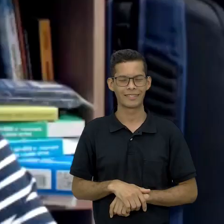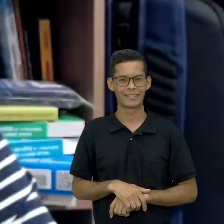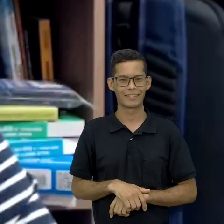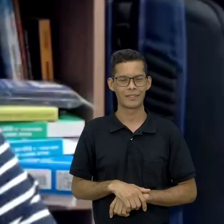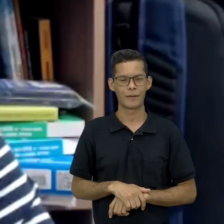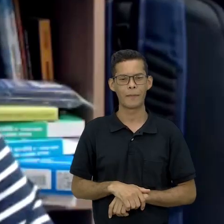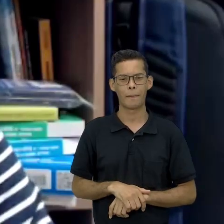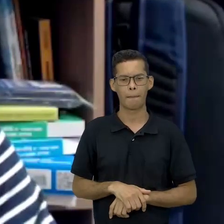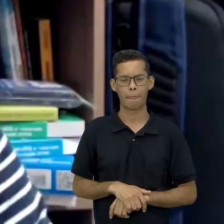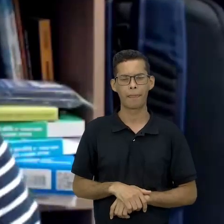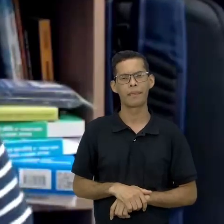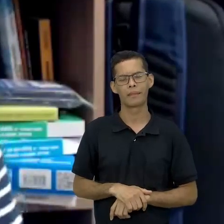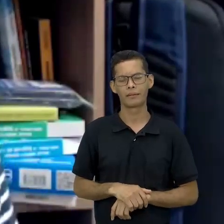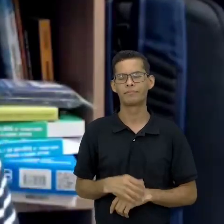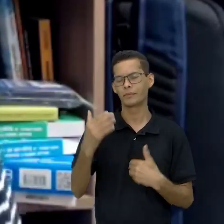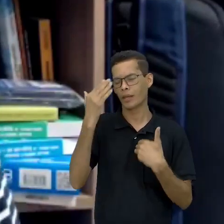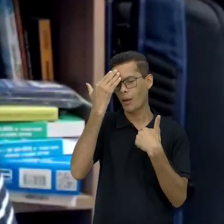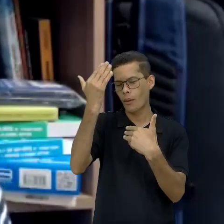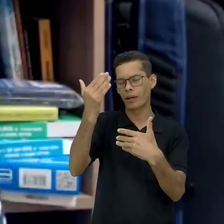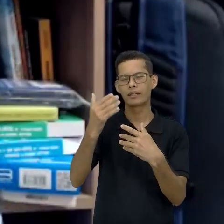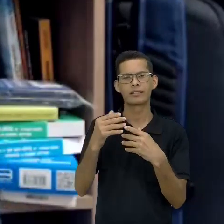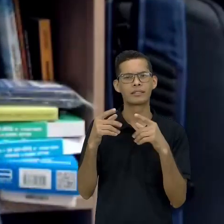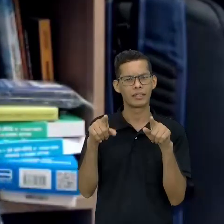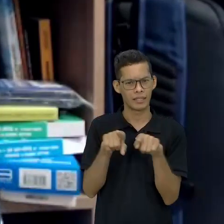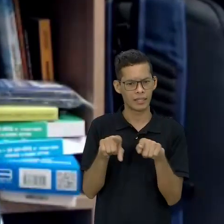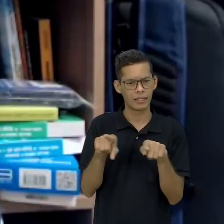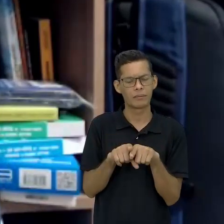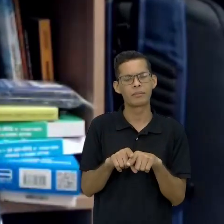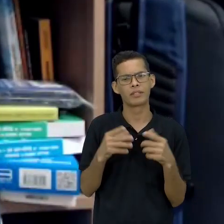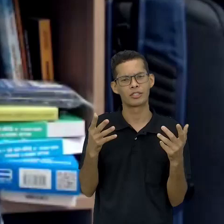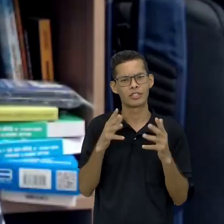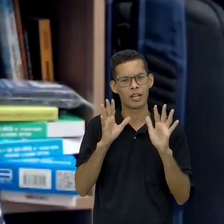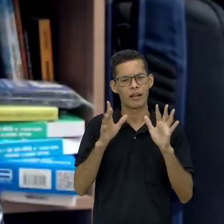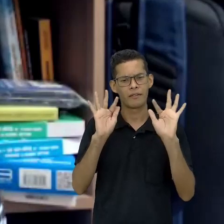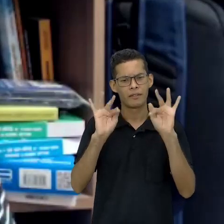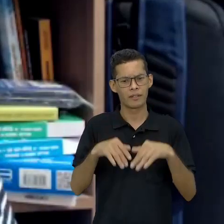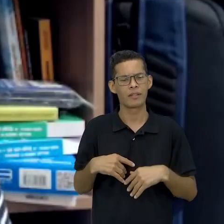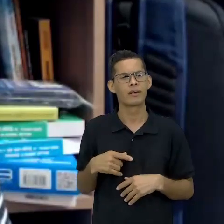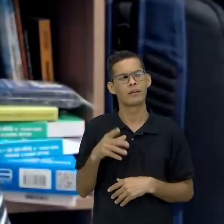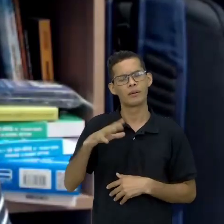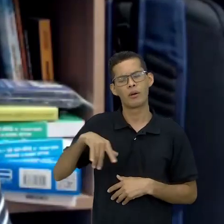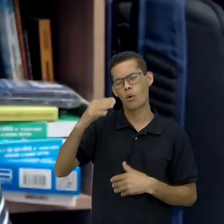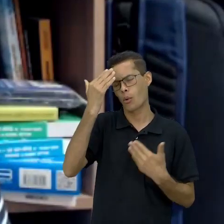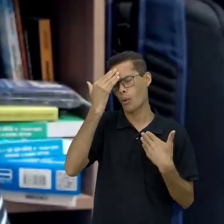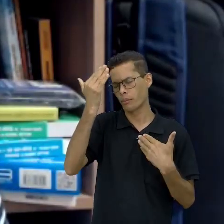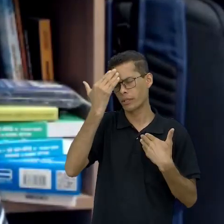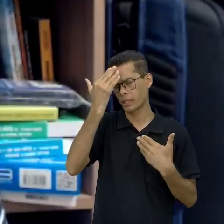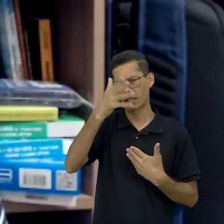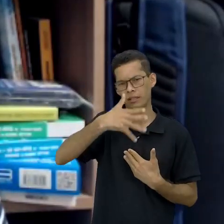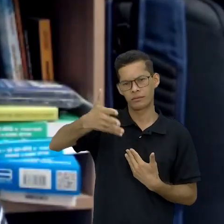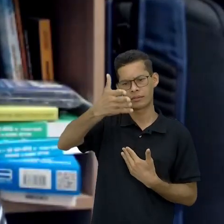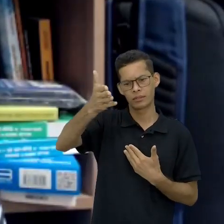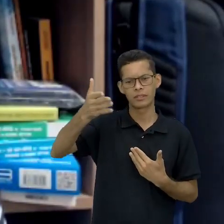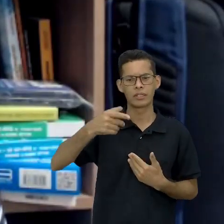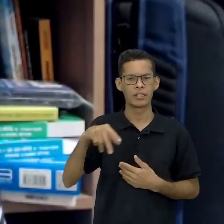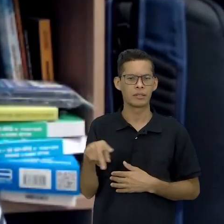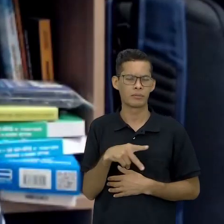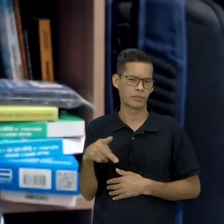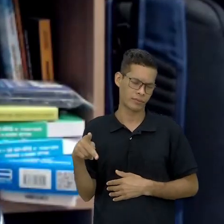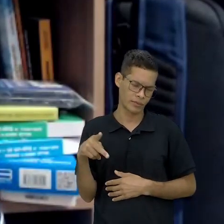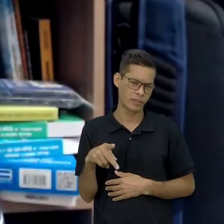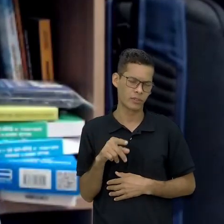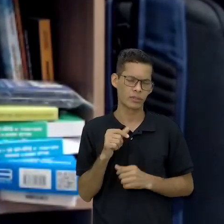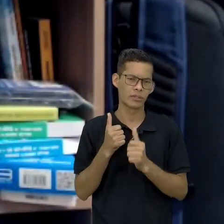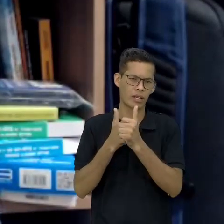Bom, eu vou aqui também agradecendo, terminando, finalizando, professores, muito agradecido pelo acompanhamento